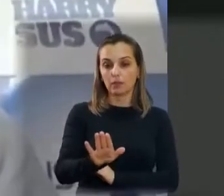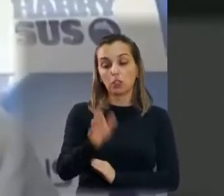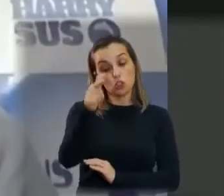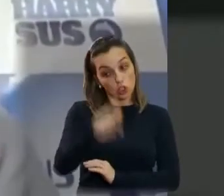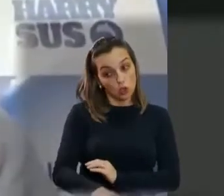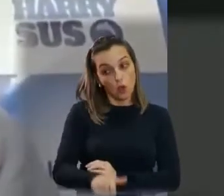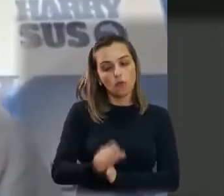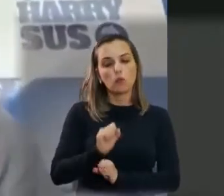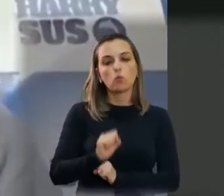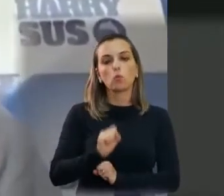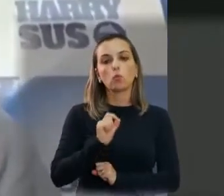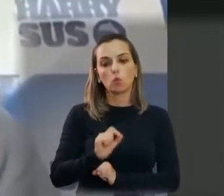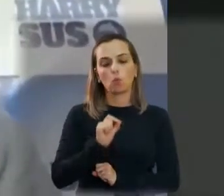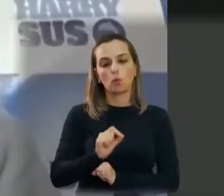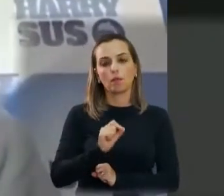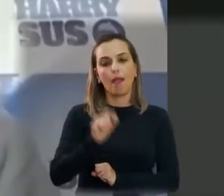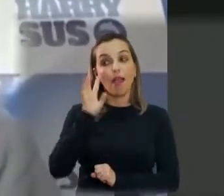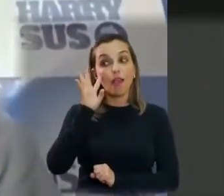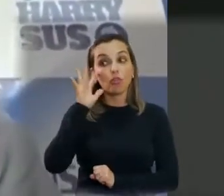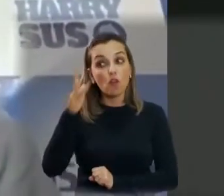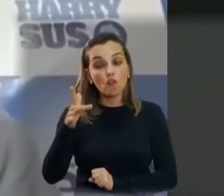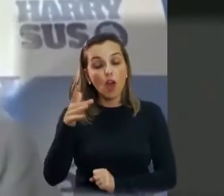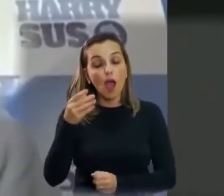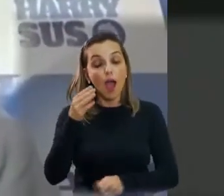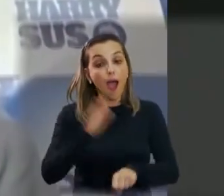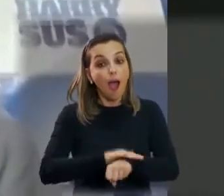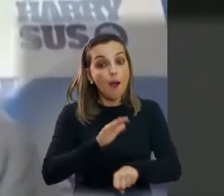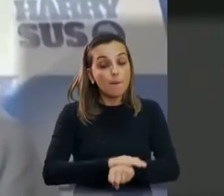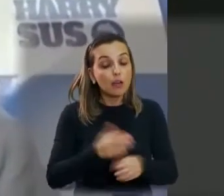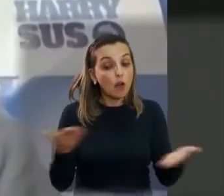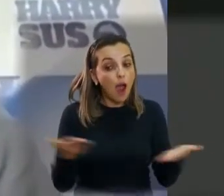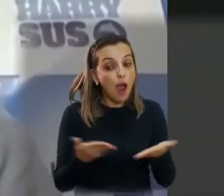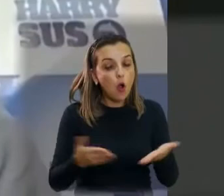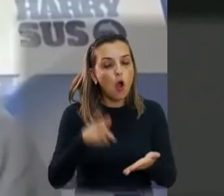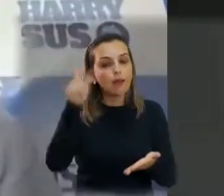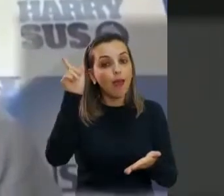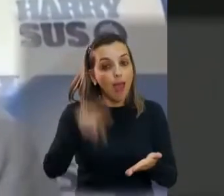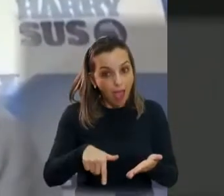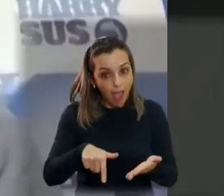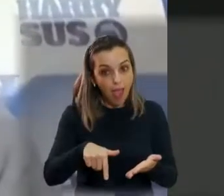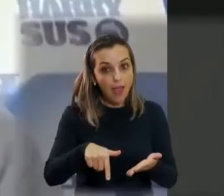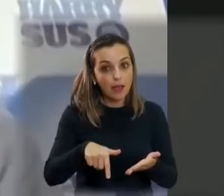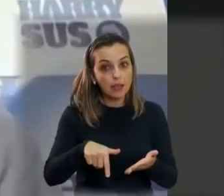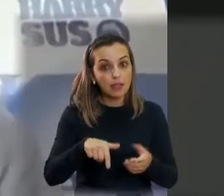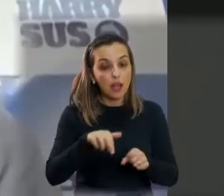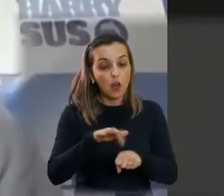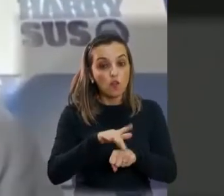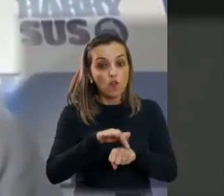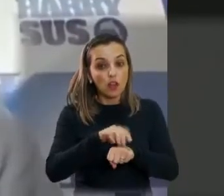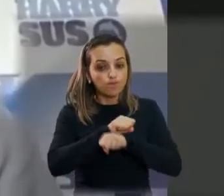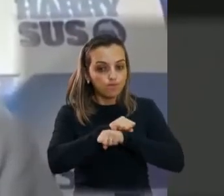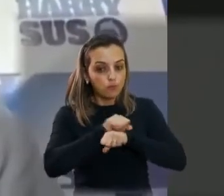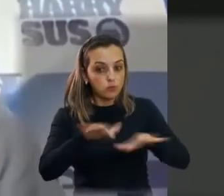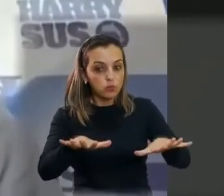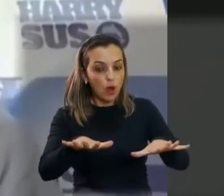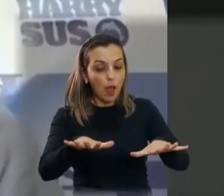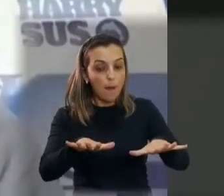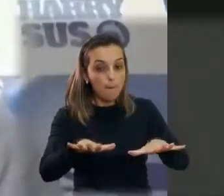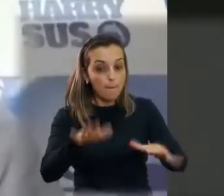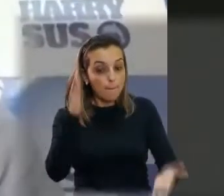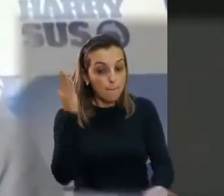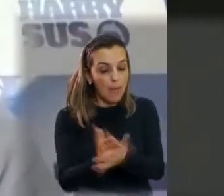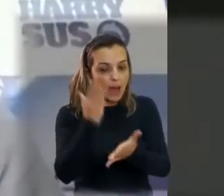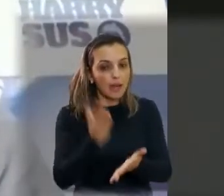reforço, a única solução que temos no momento para frear a transmissão não é